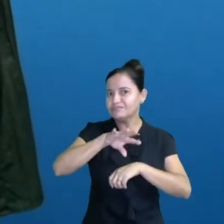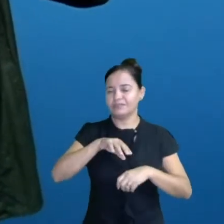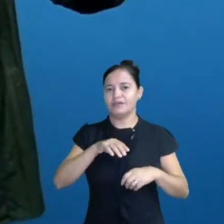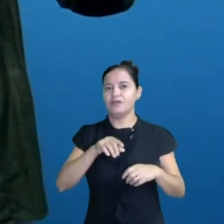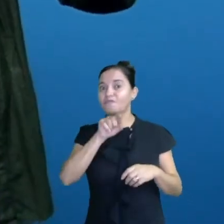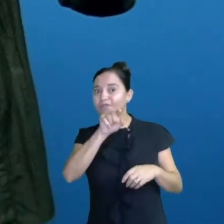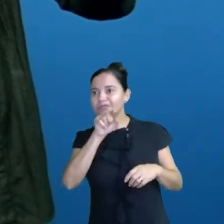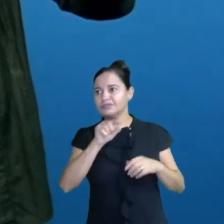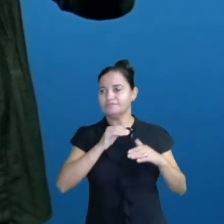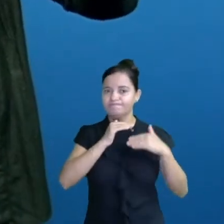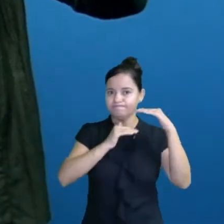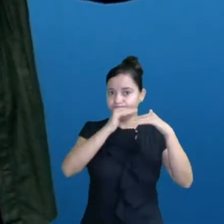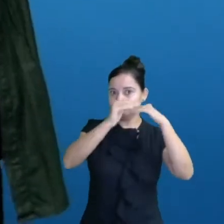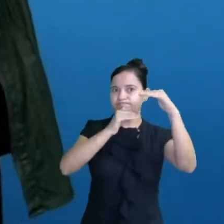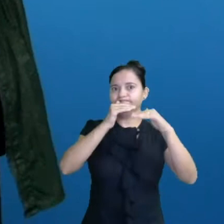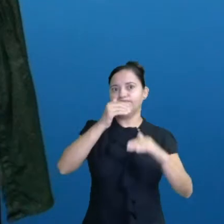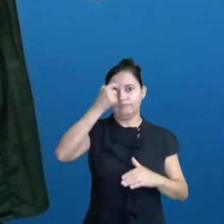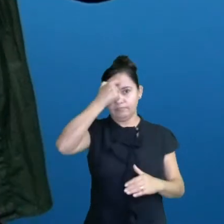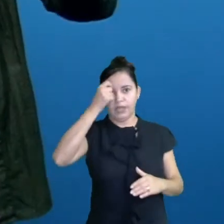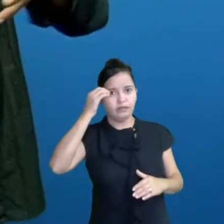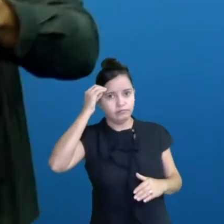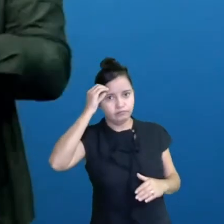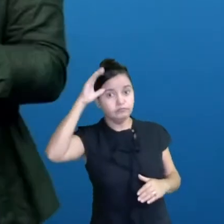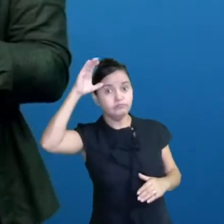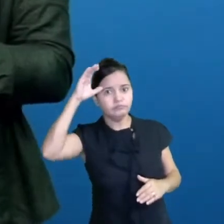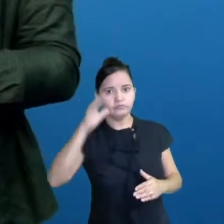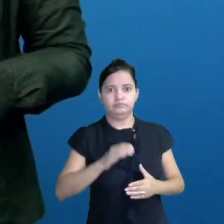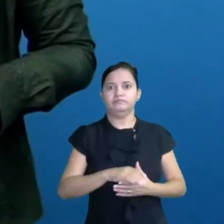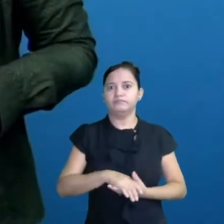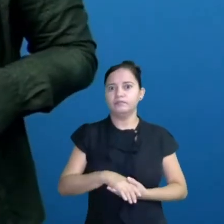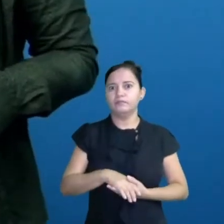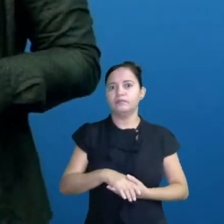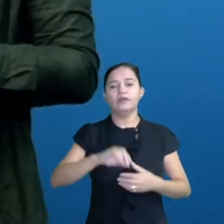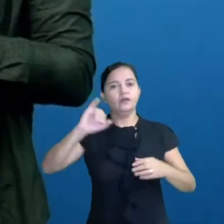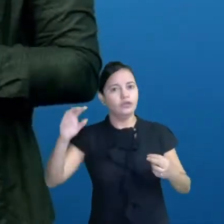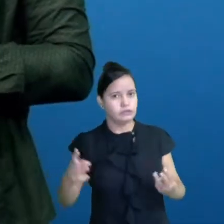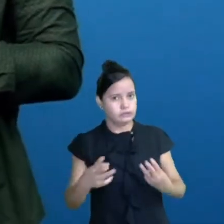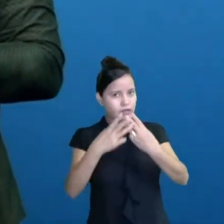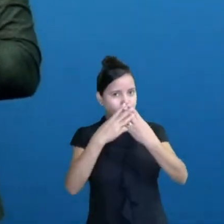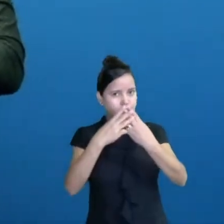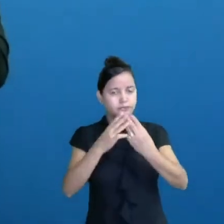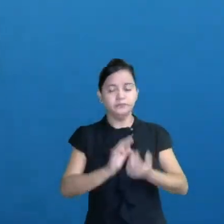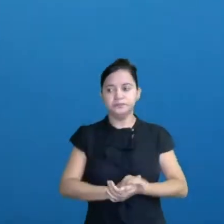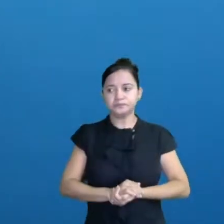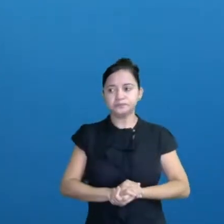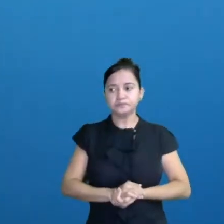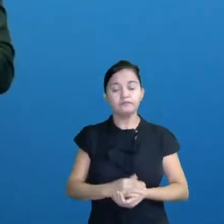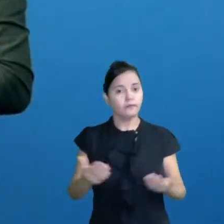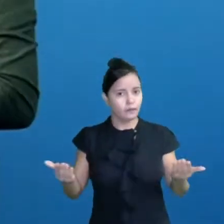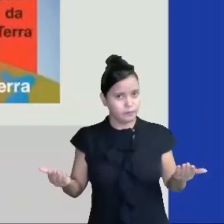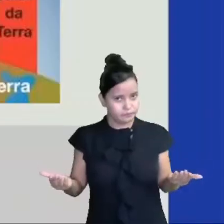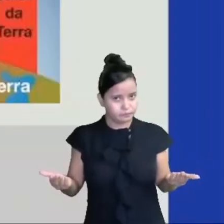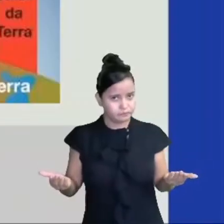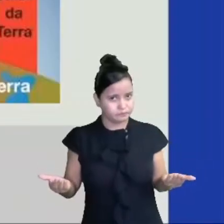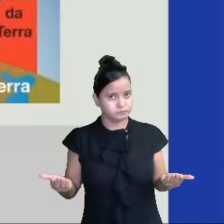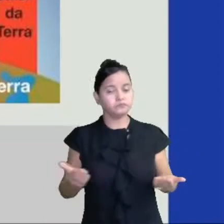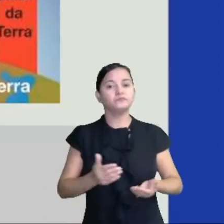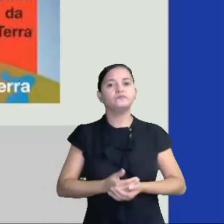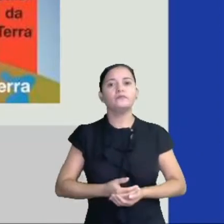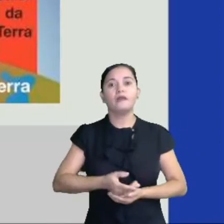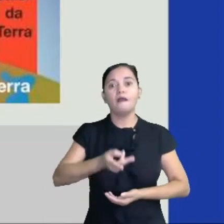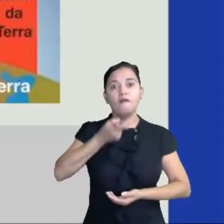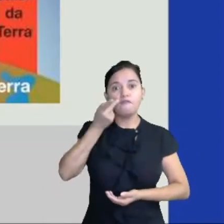alicerçando esse saber, aumentando o teu calibre mental, teu repertório intelectual. Produção, para o nosso próximo slide. E aí, a gente vai começar